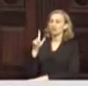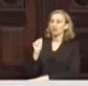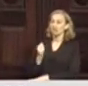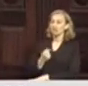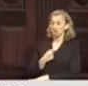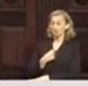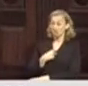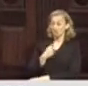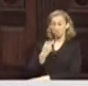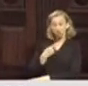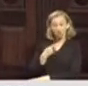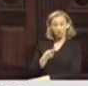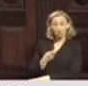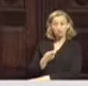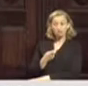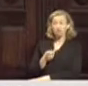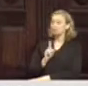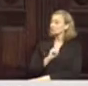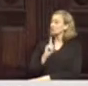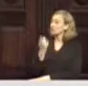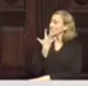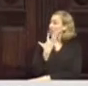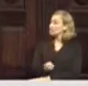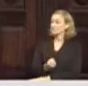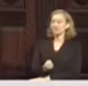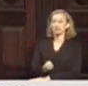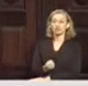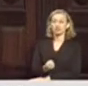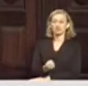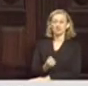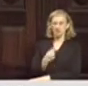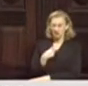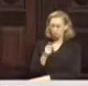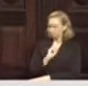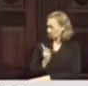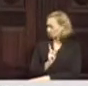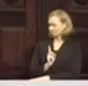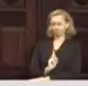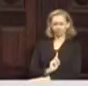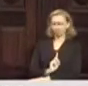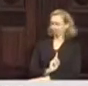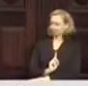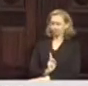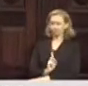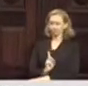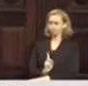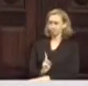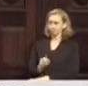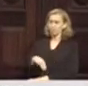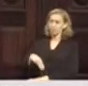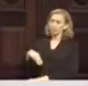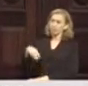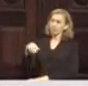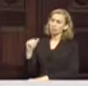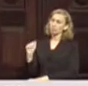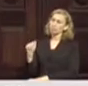claramente disse que não apoiaríamos. Eu não apoiaria. Parcela do